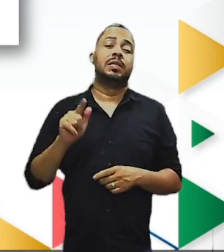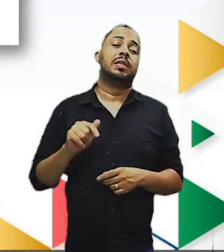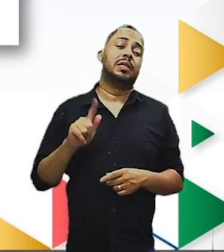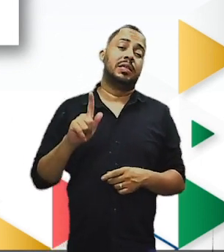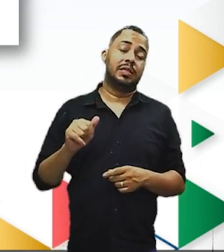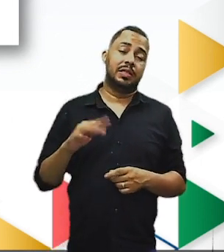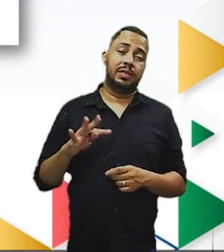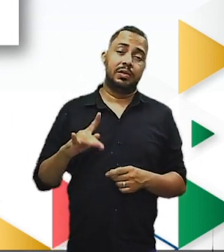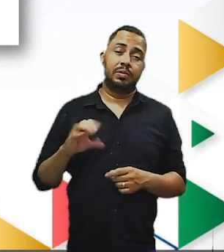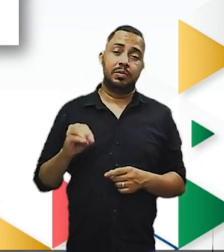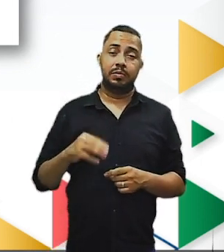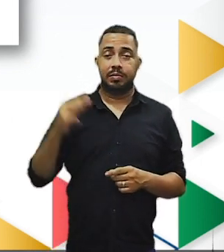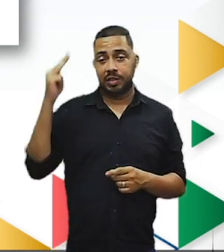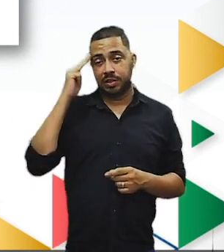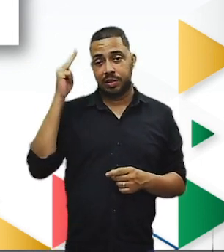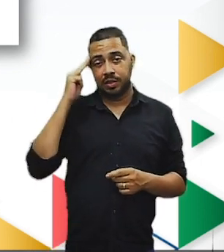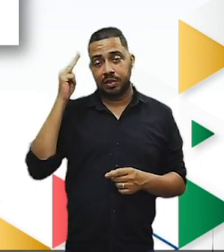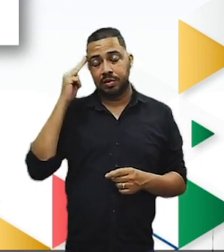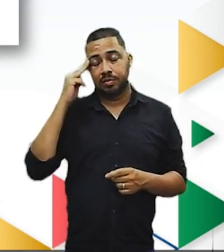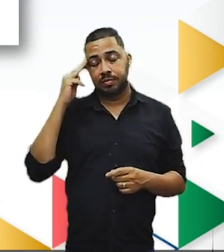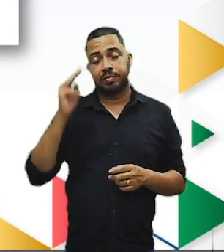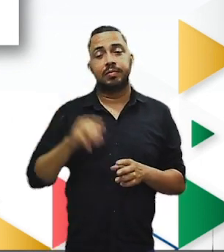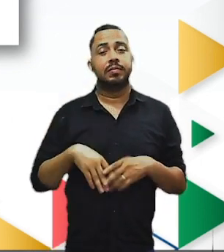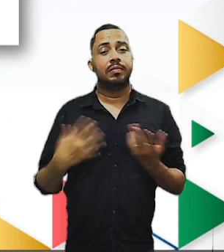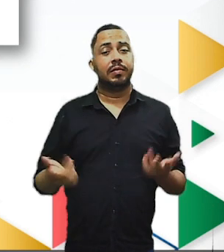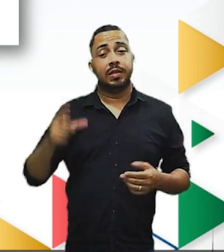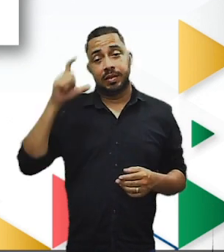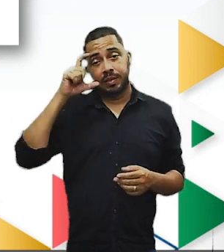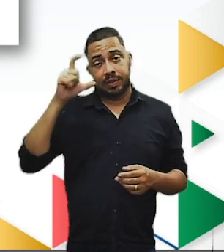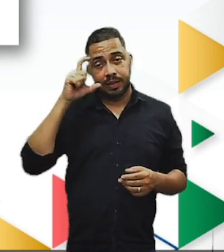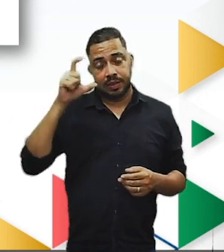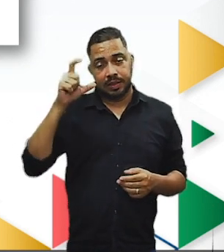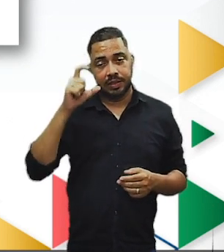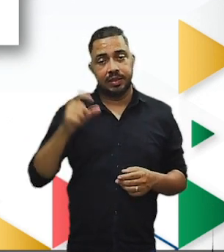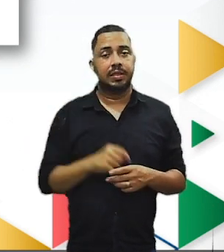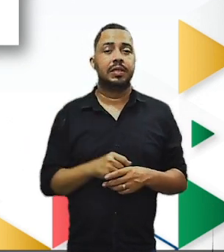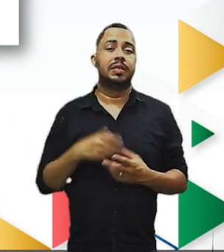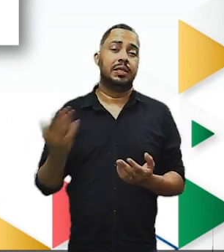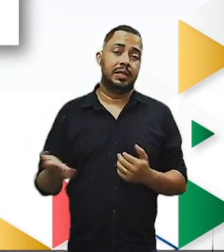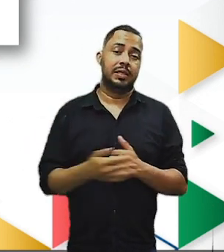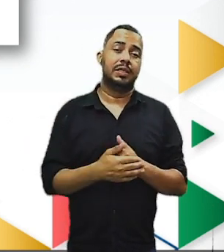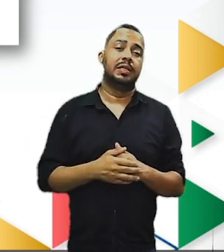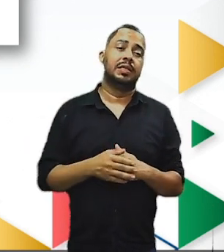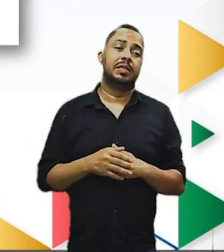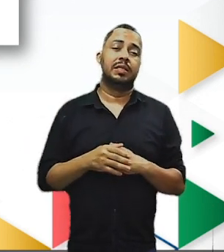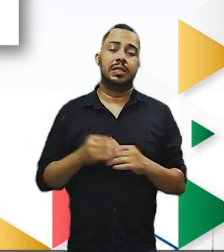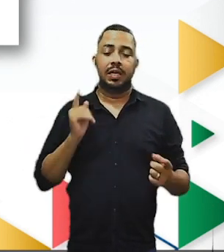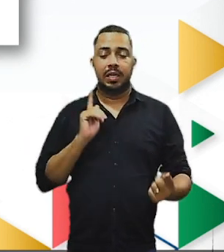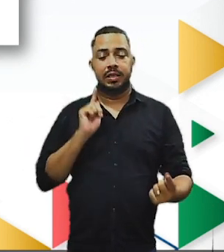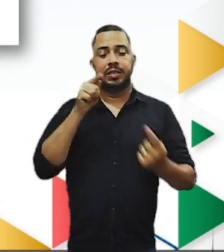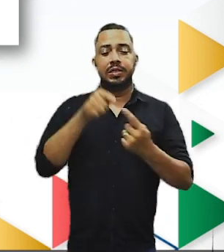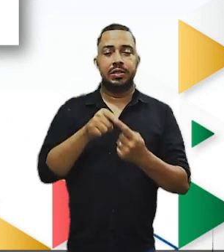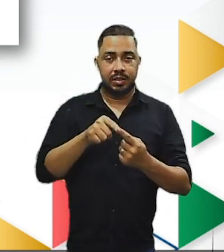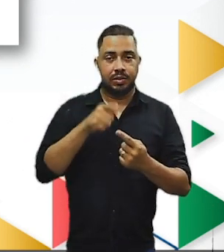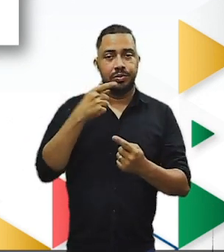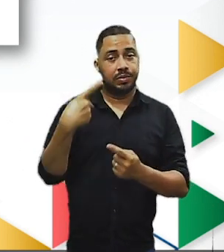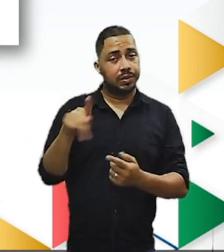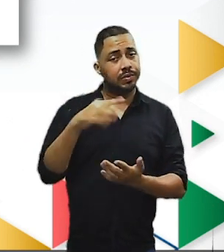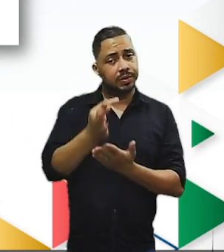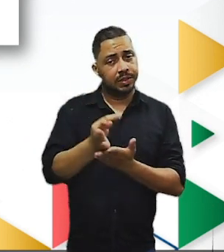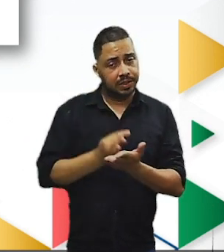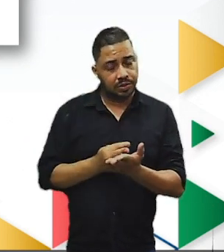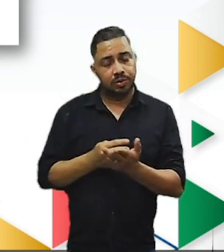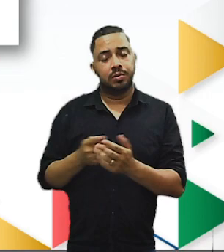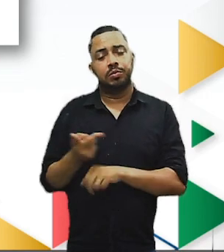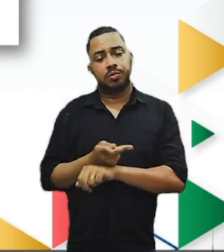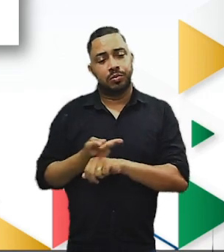fica mais na questão do interesse, para que aquele a quem é destinado o seu texto busque,